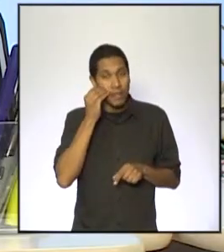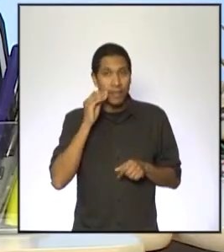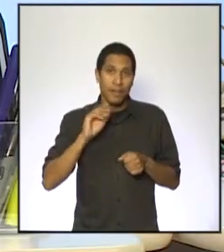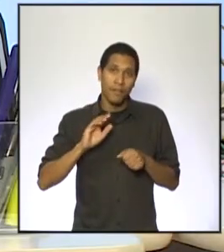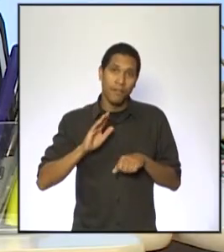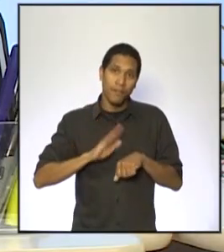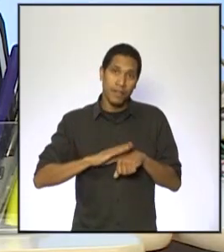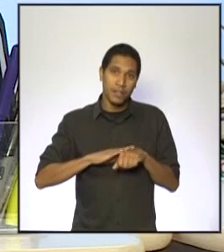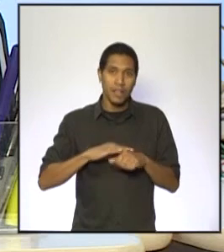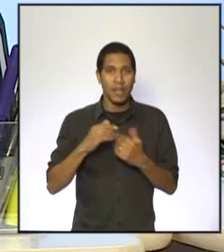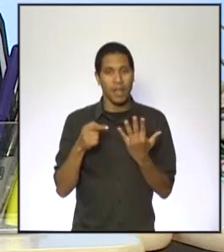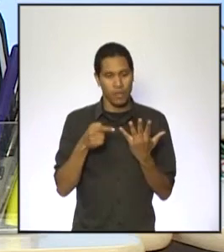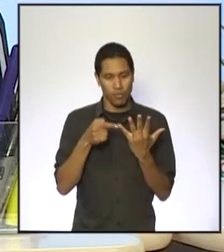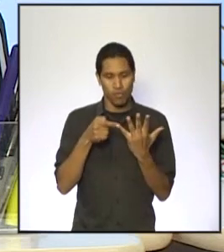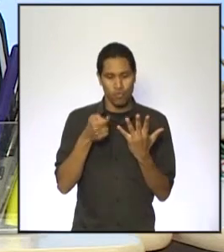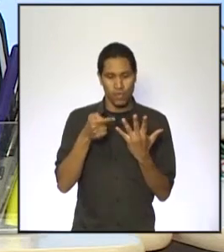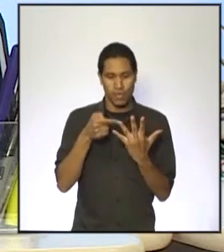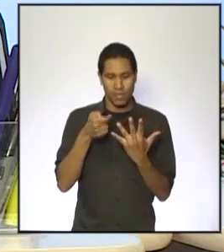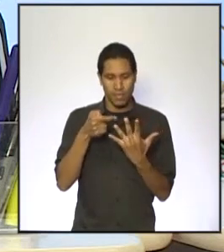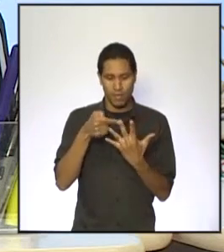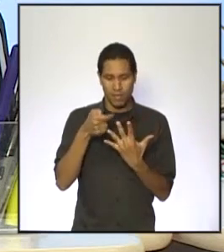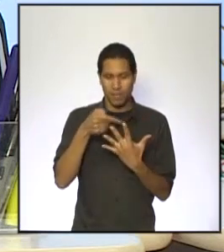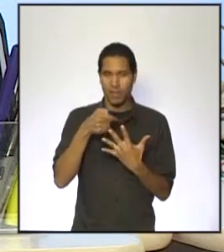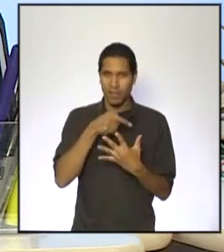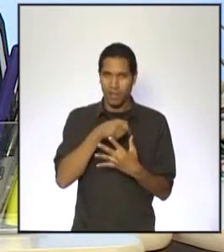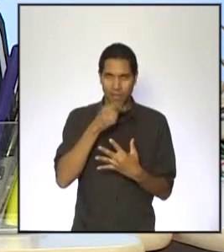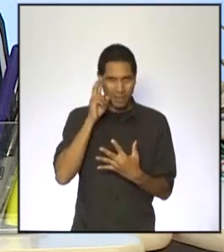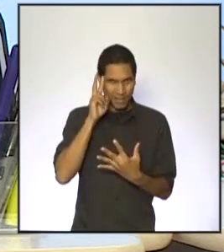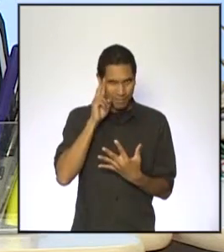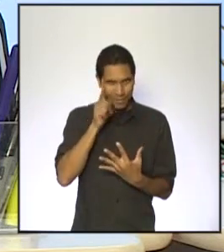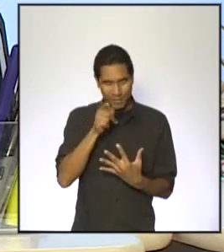unhas, como nós havíamos conversado.